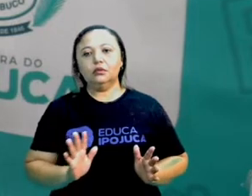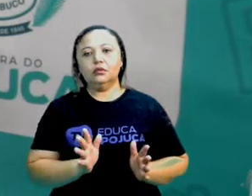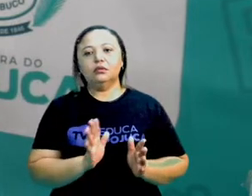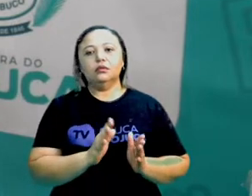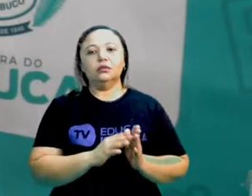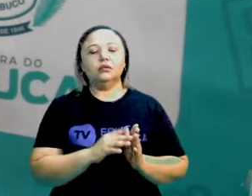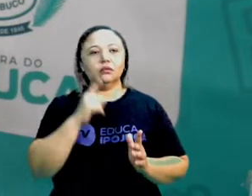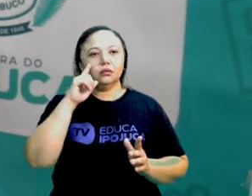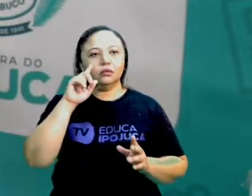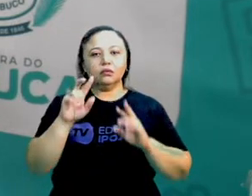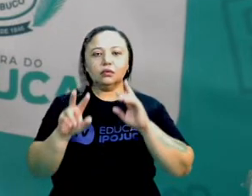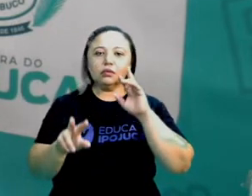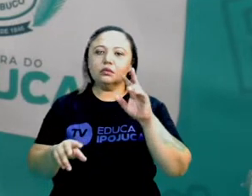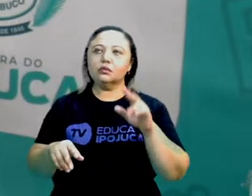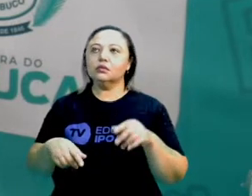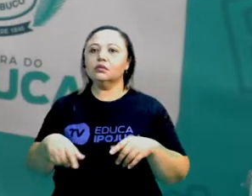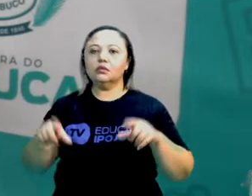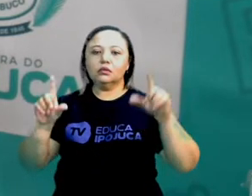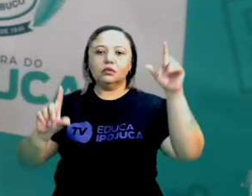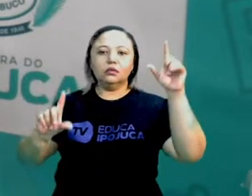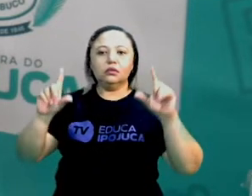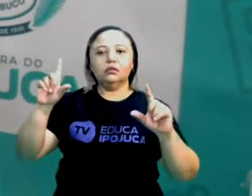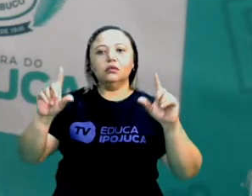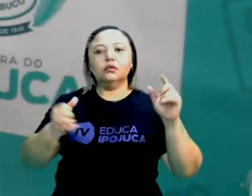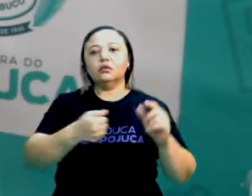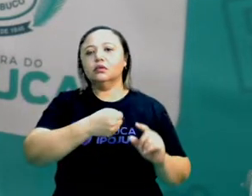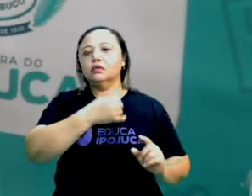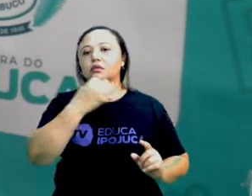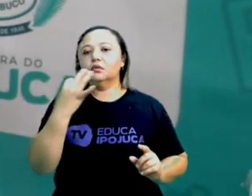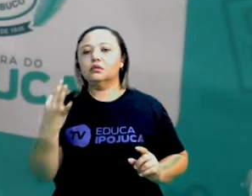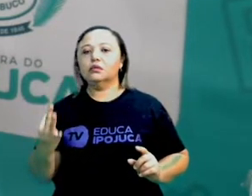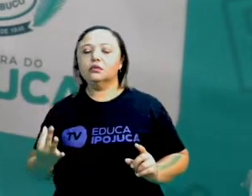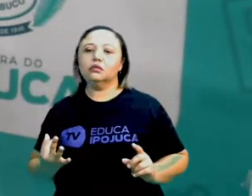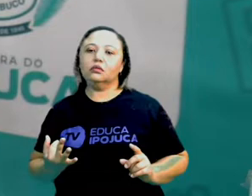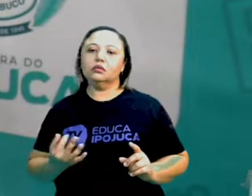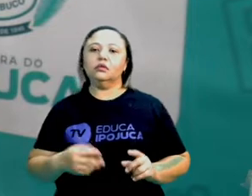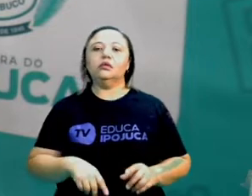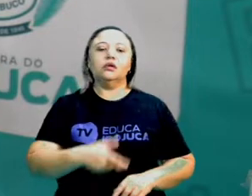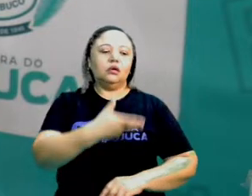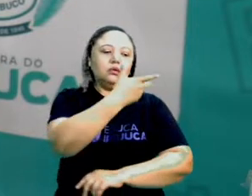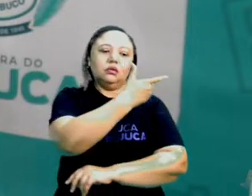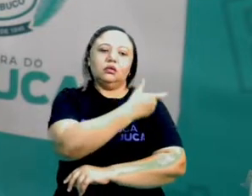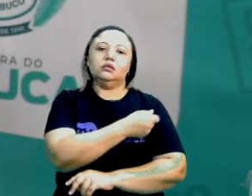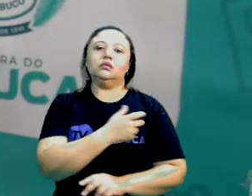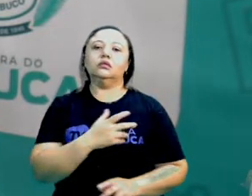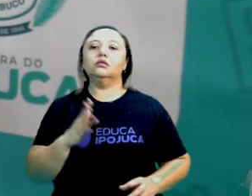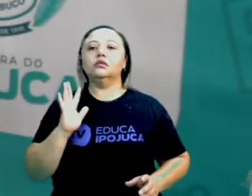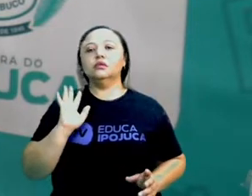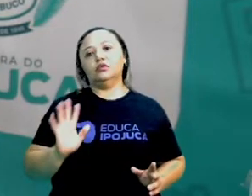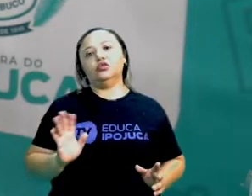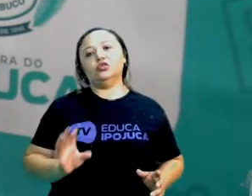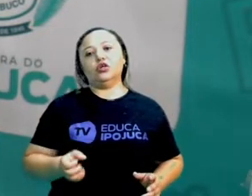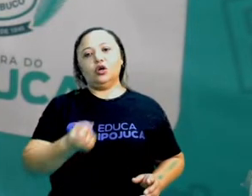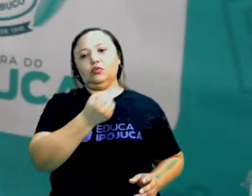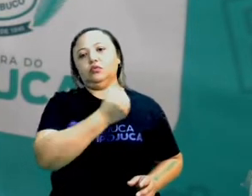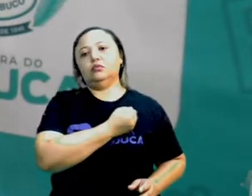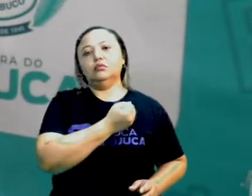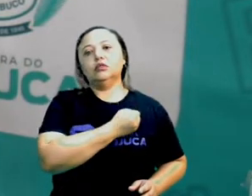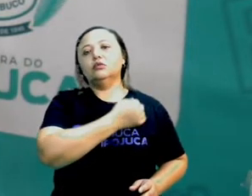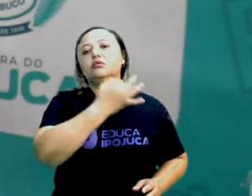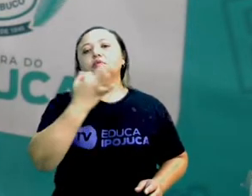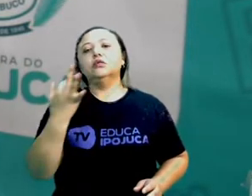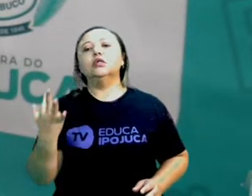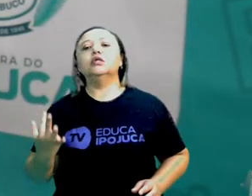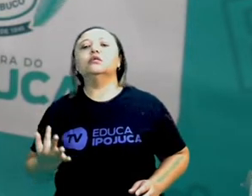você vê uma notícia na TV, quantas pessoas tomaram vacina contra o Covid,